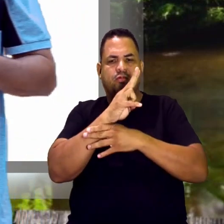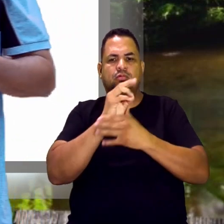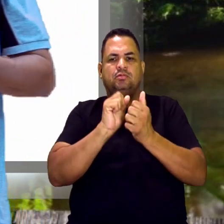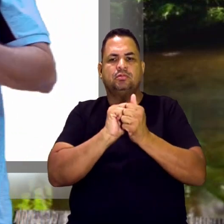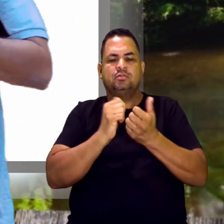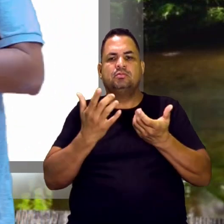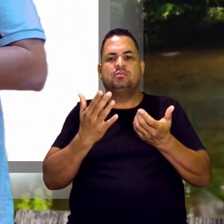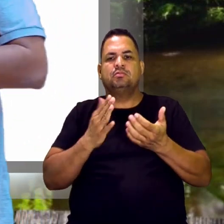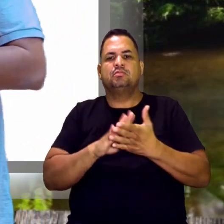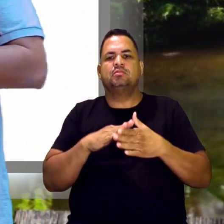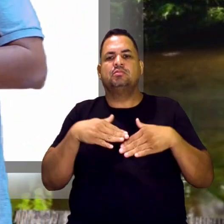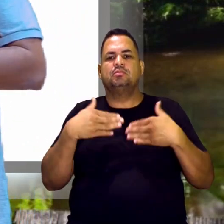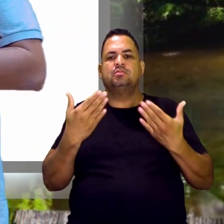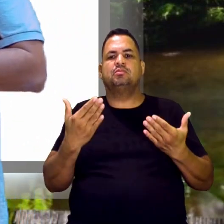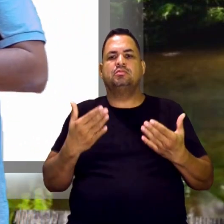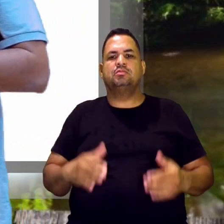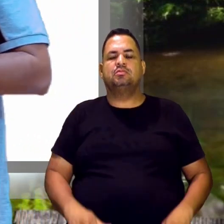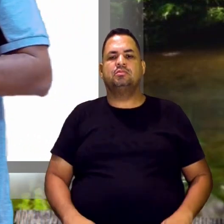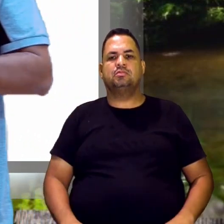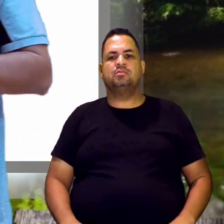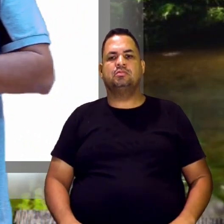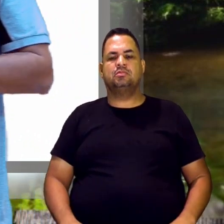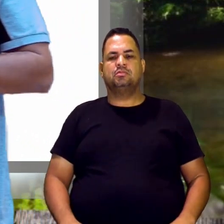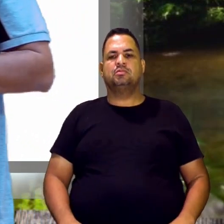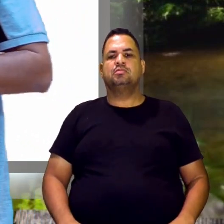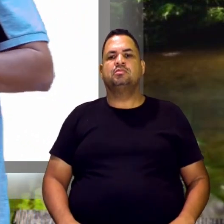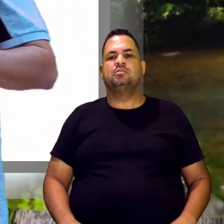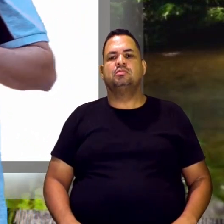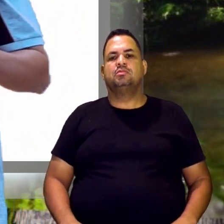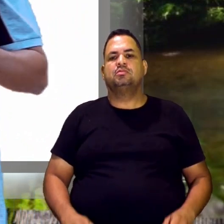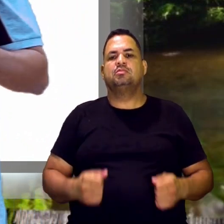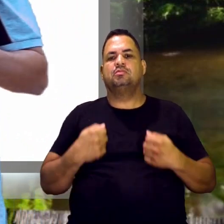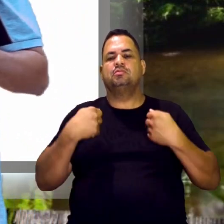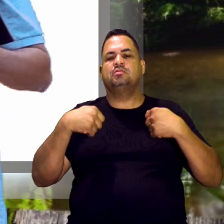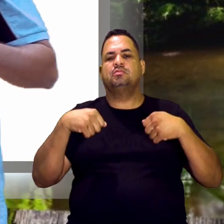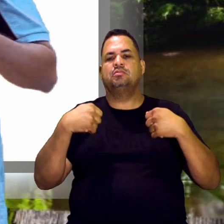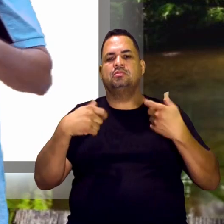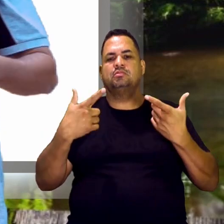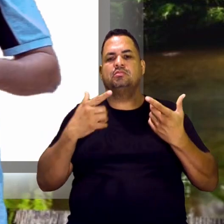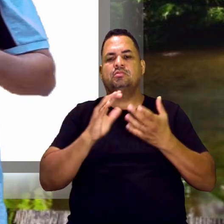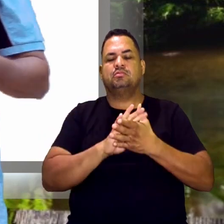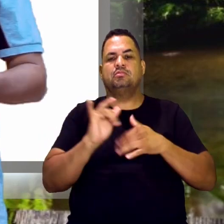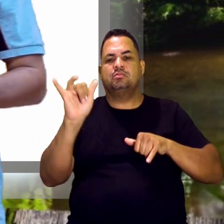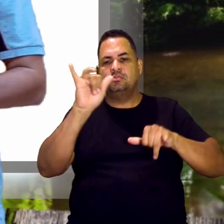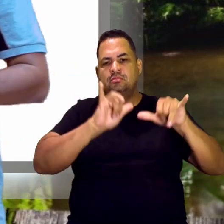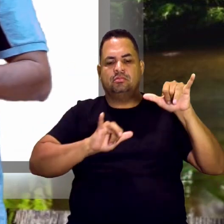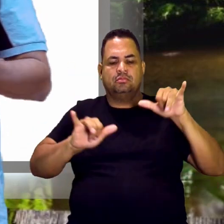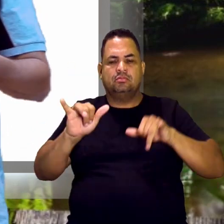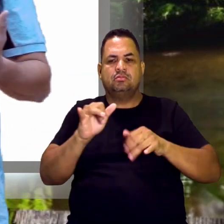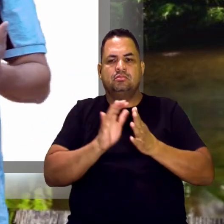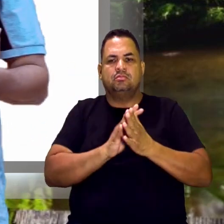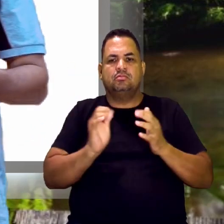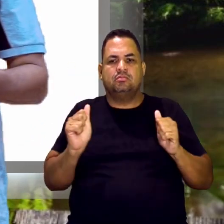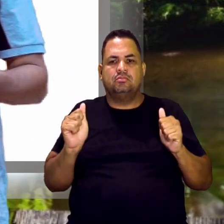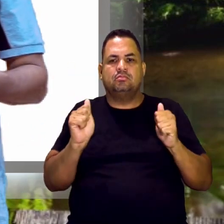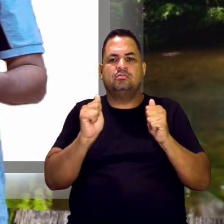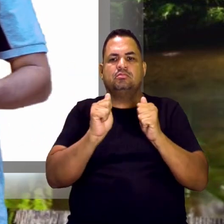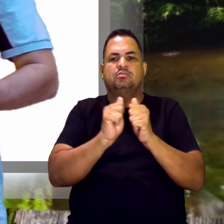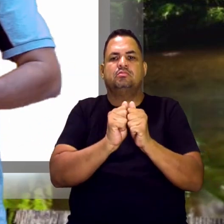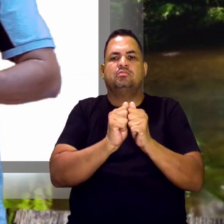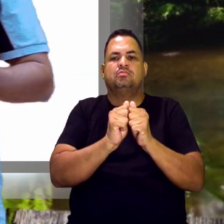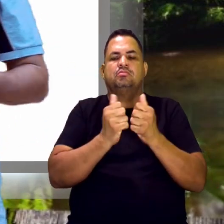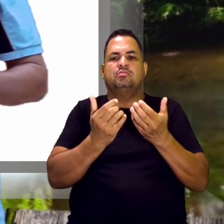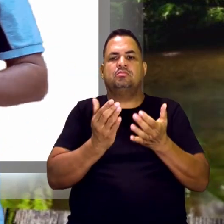porque as células, como eu falei nas junções celulares ainda há pouco, elas precisam quimicamente estar